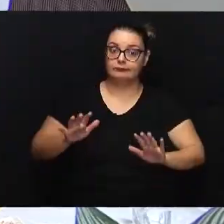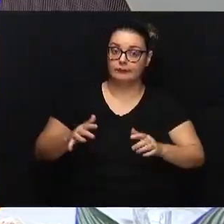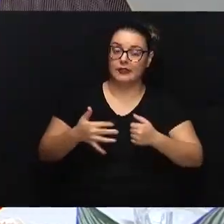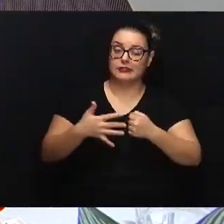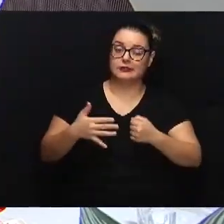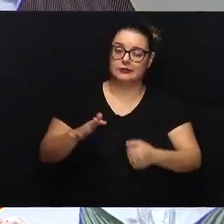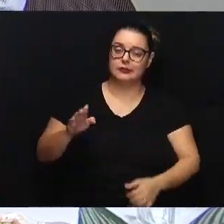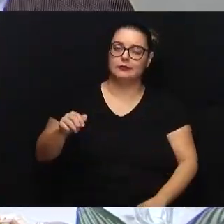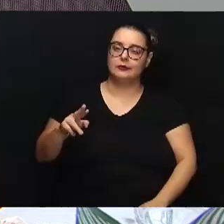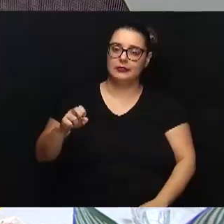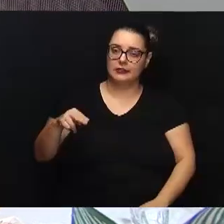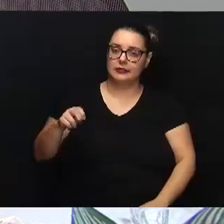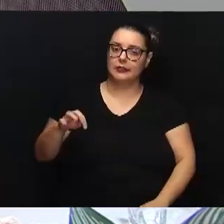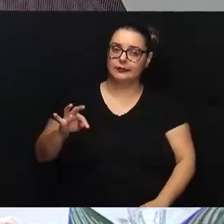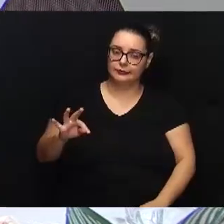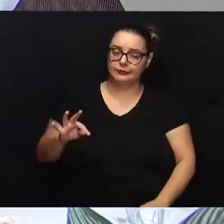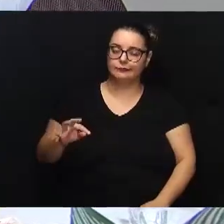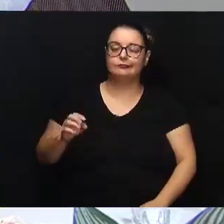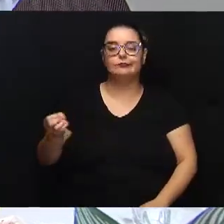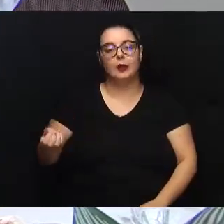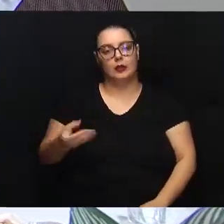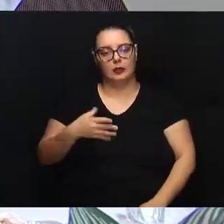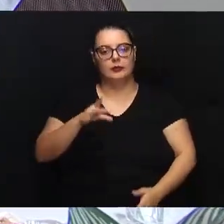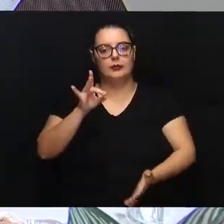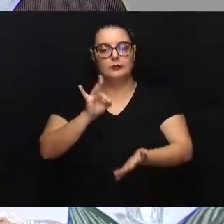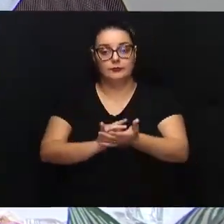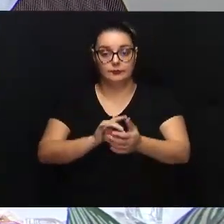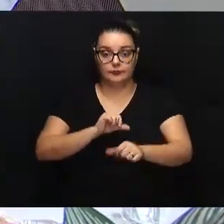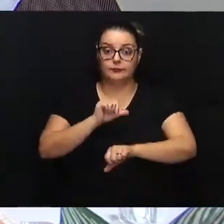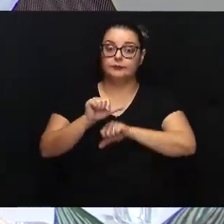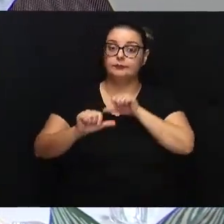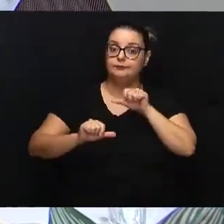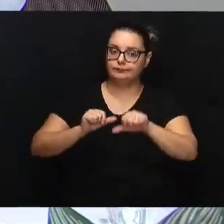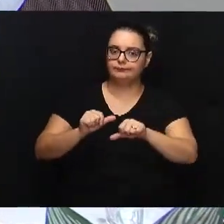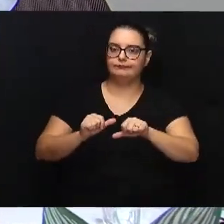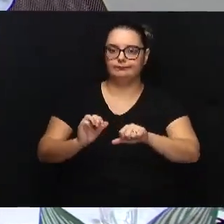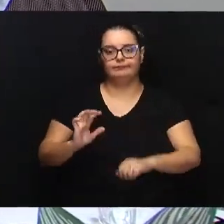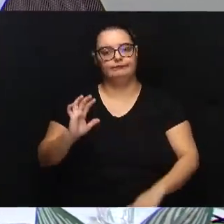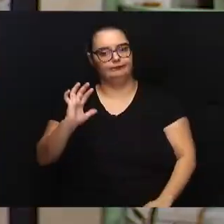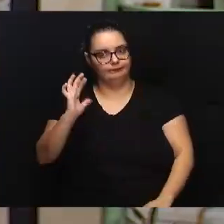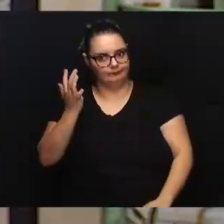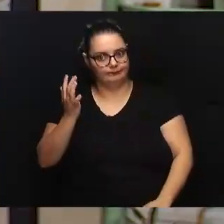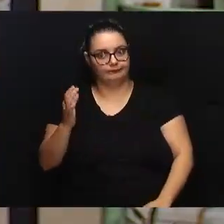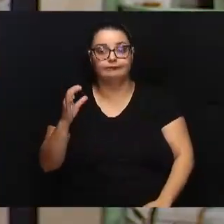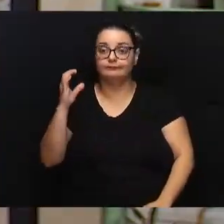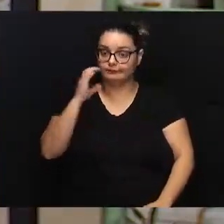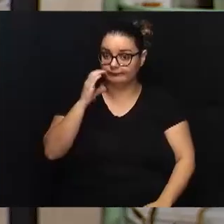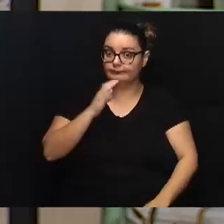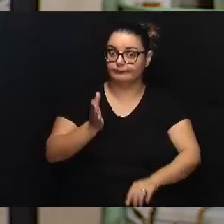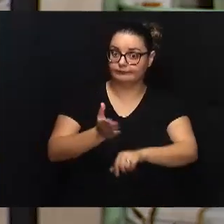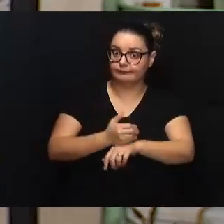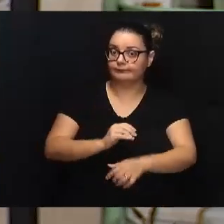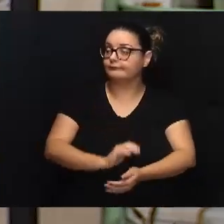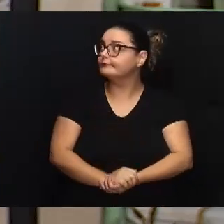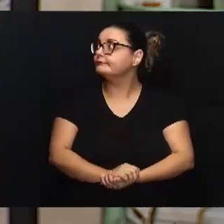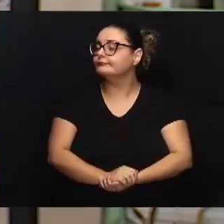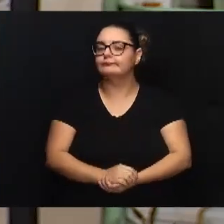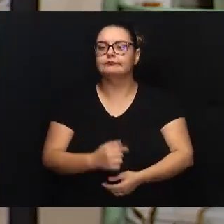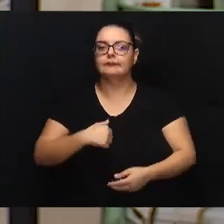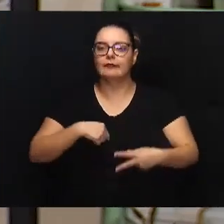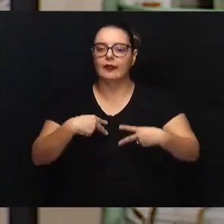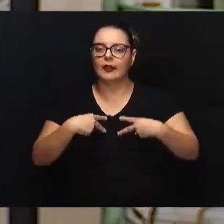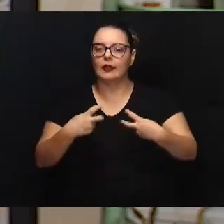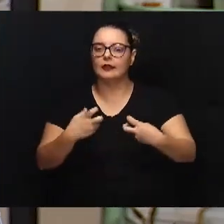trouxe uma nova realidade e a mudança teve que acontecer mais rapidamente. E aí eu me vi assim